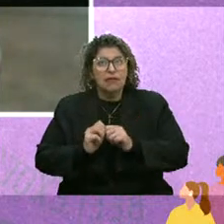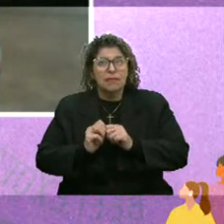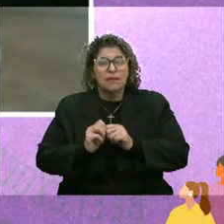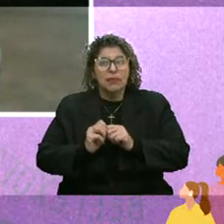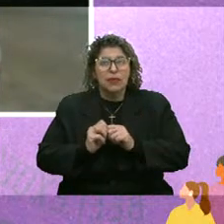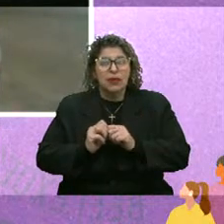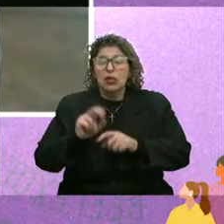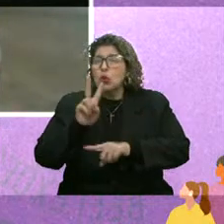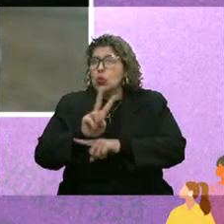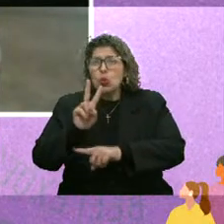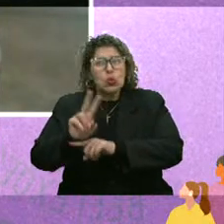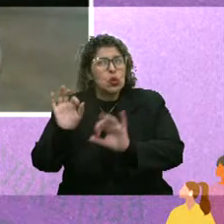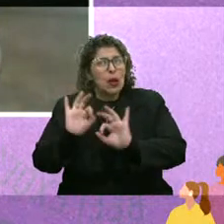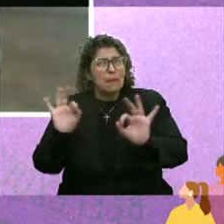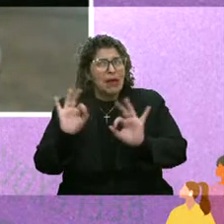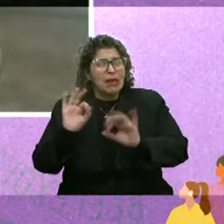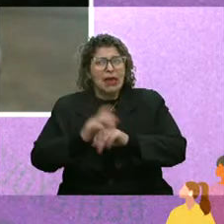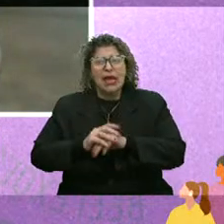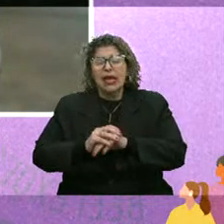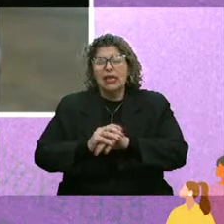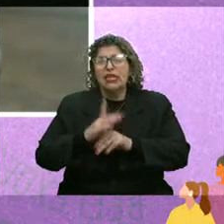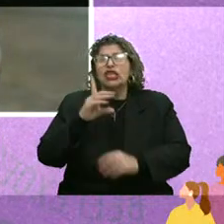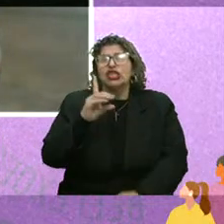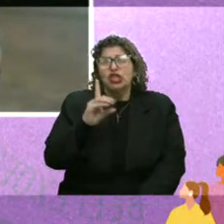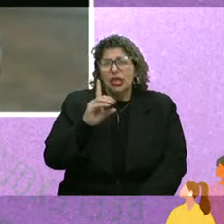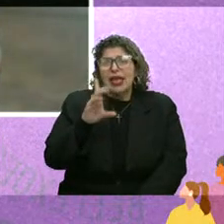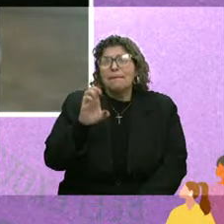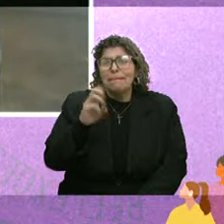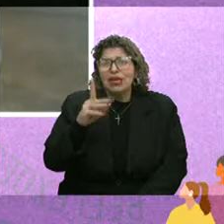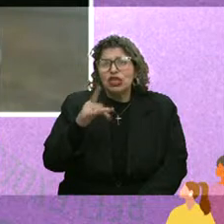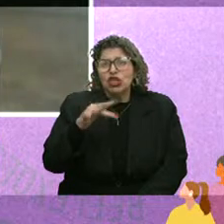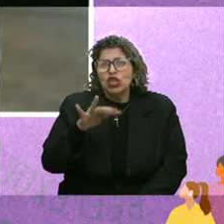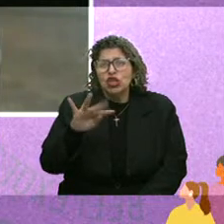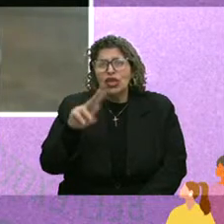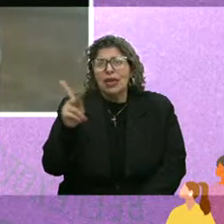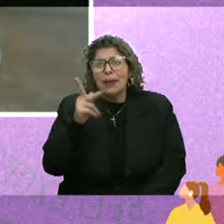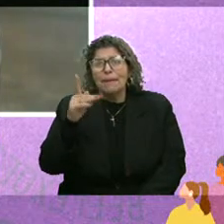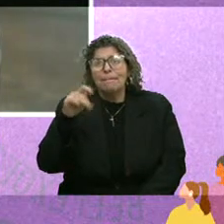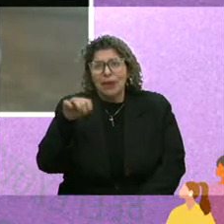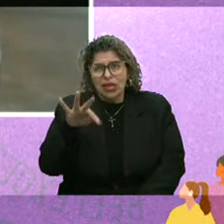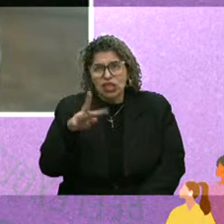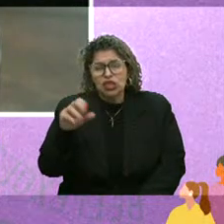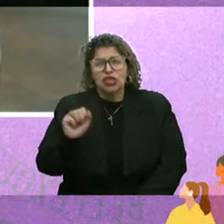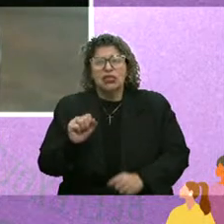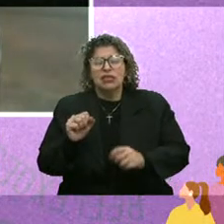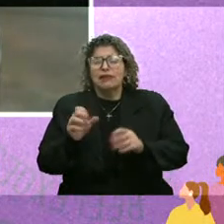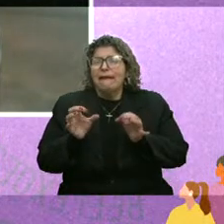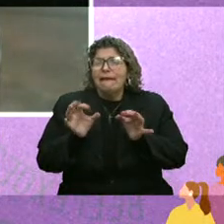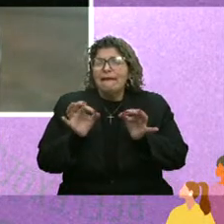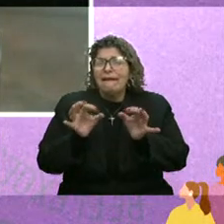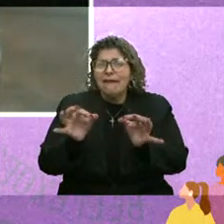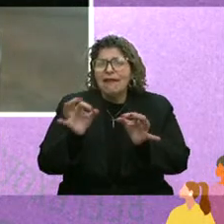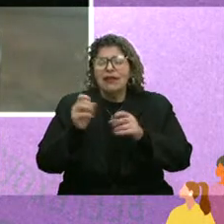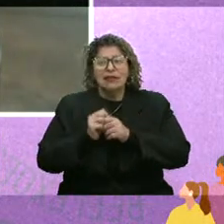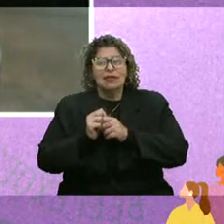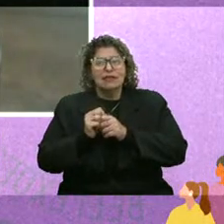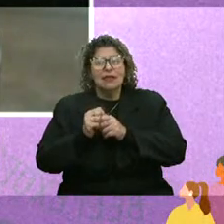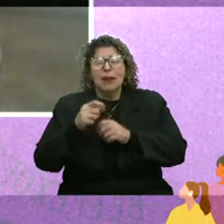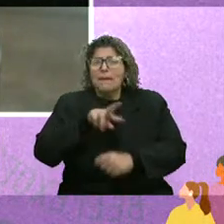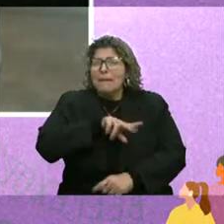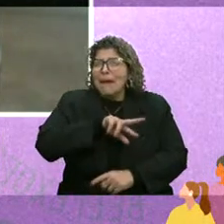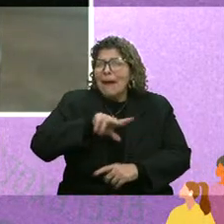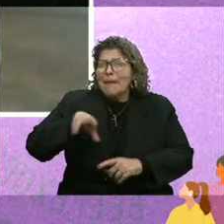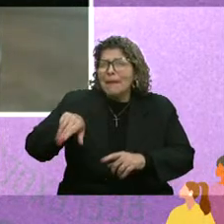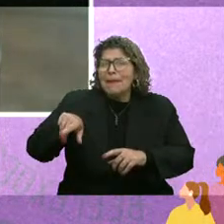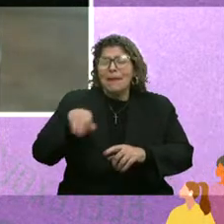de tuberculose, de hepatite, de HIV, da prevenção do câncer de mama, da prevenção do câncer de próstata.